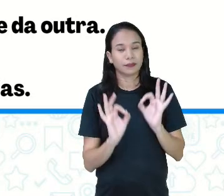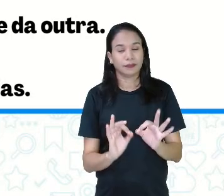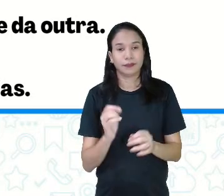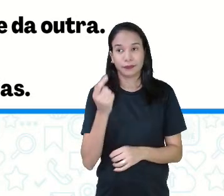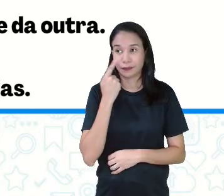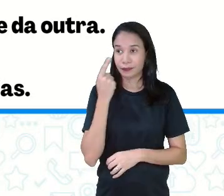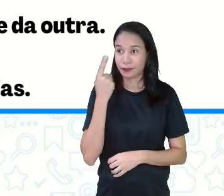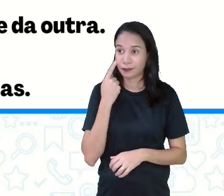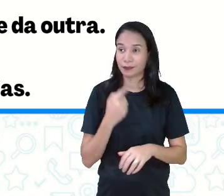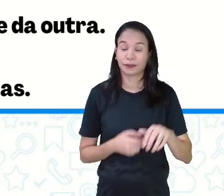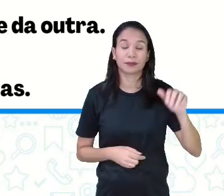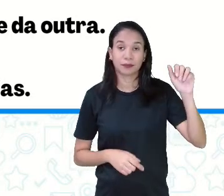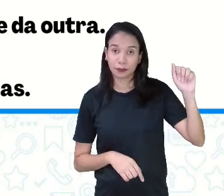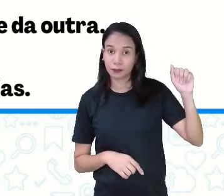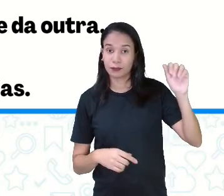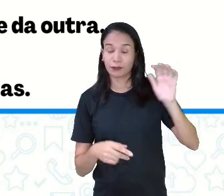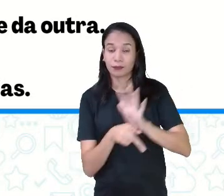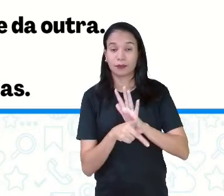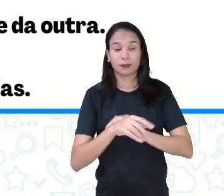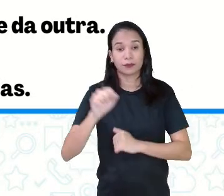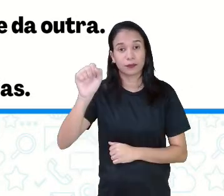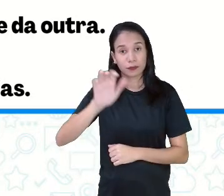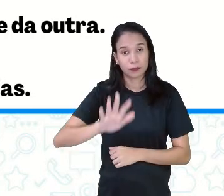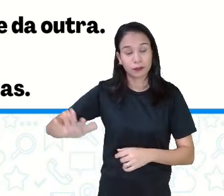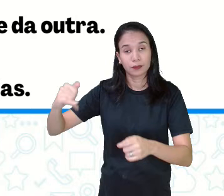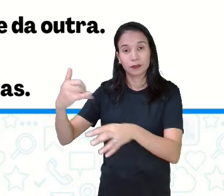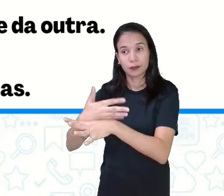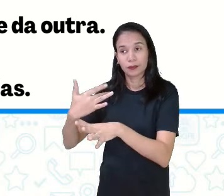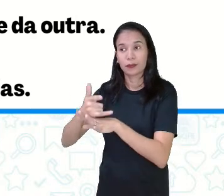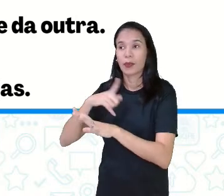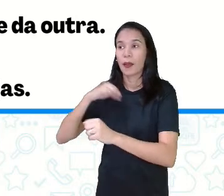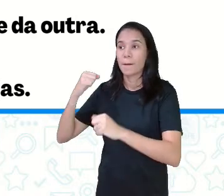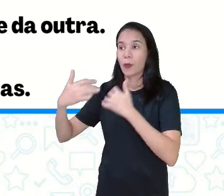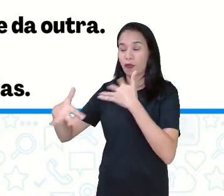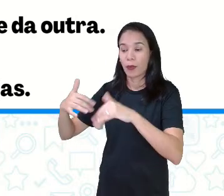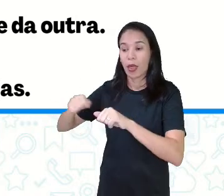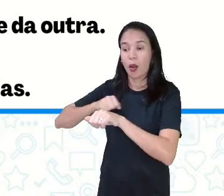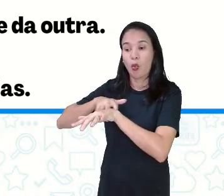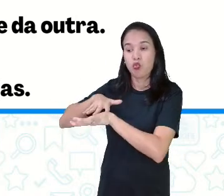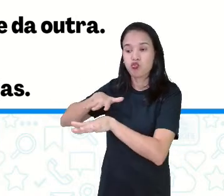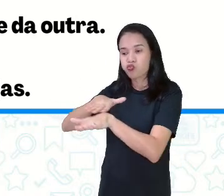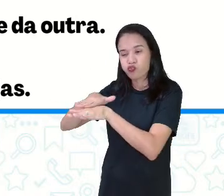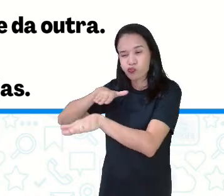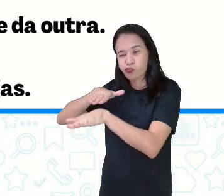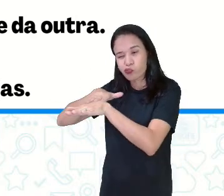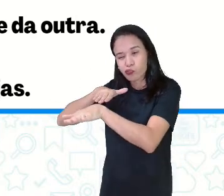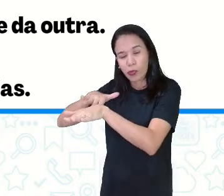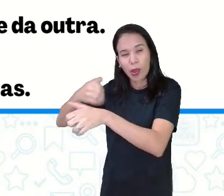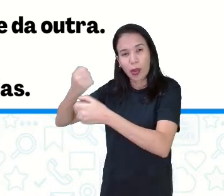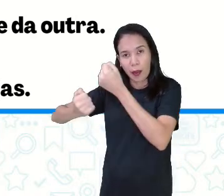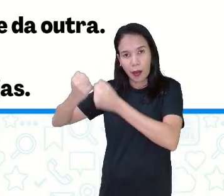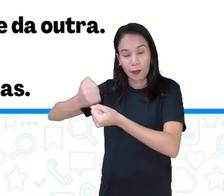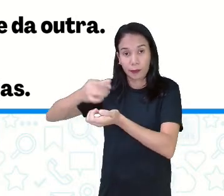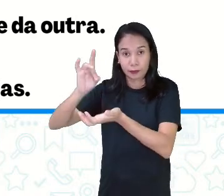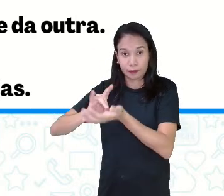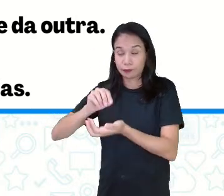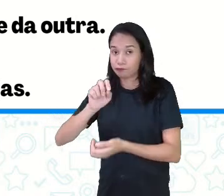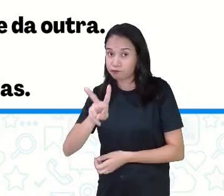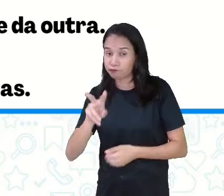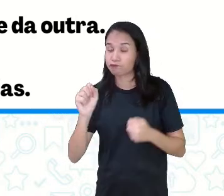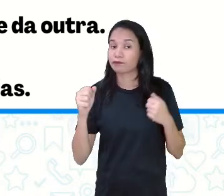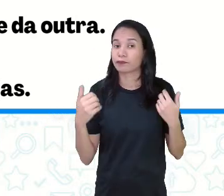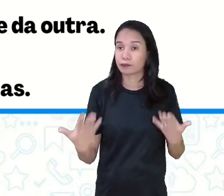ó, letra A. Na zona urbana tem muita movimentação de trânsito. Verdadeiro ou falso? V ou